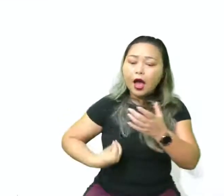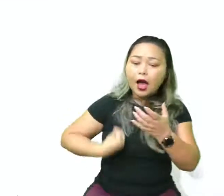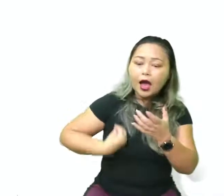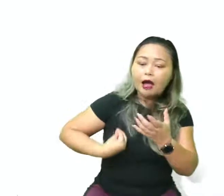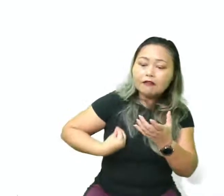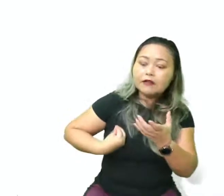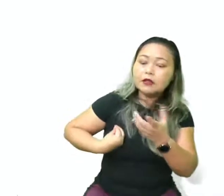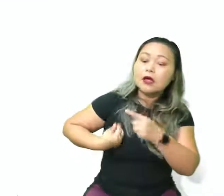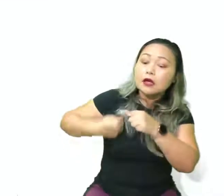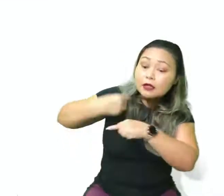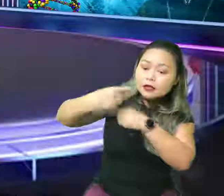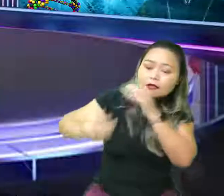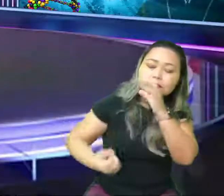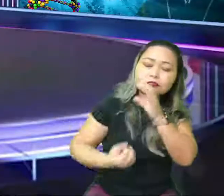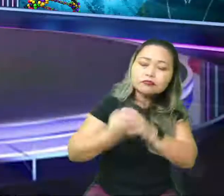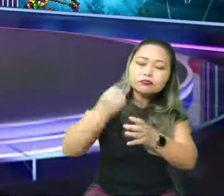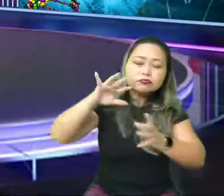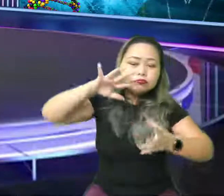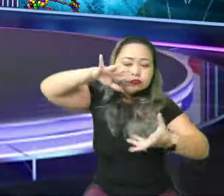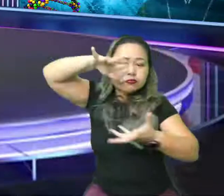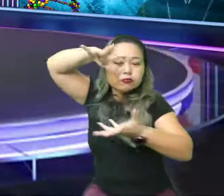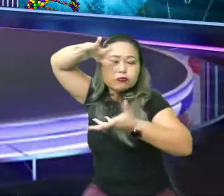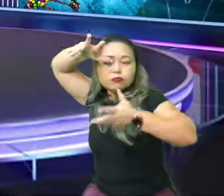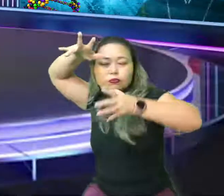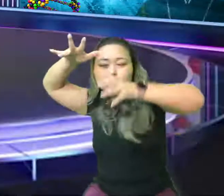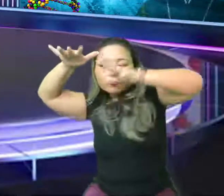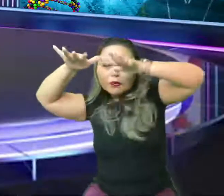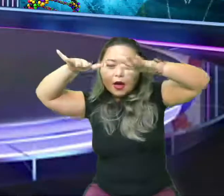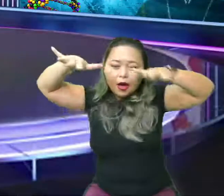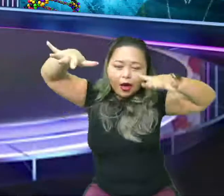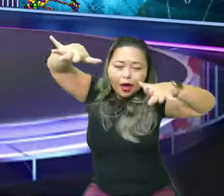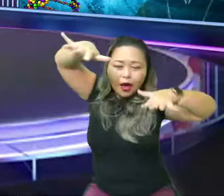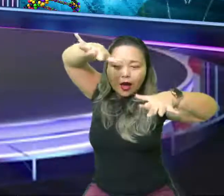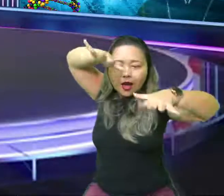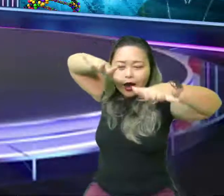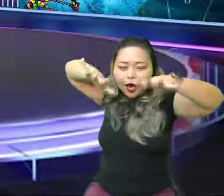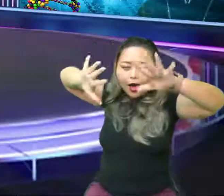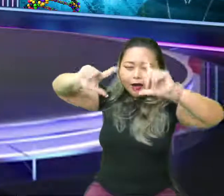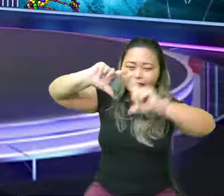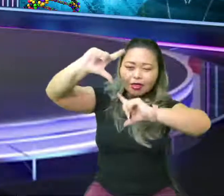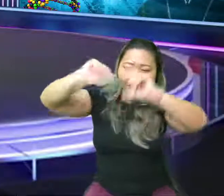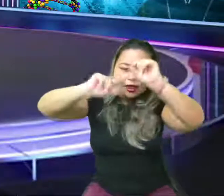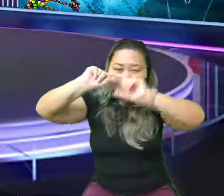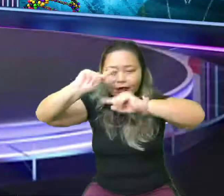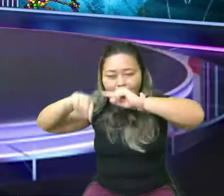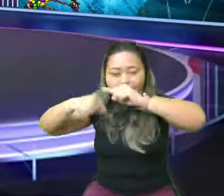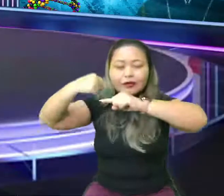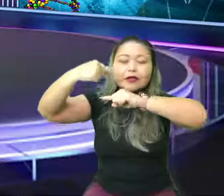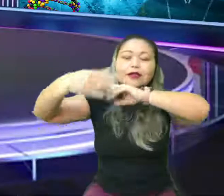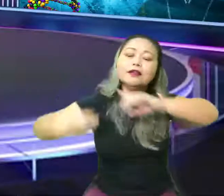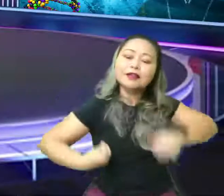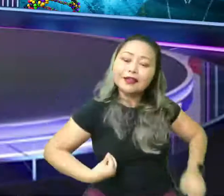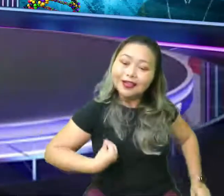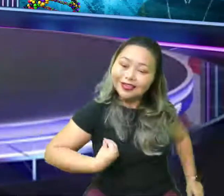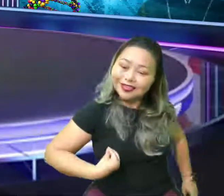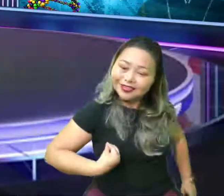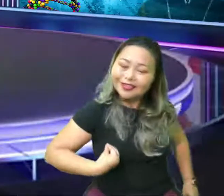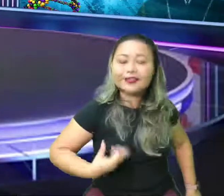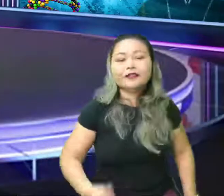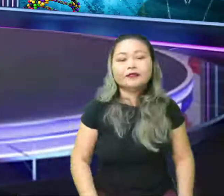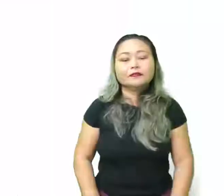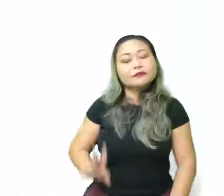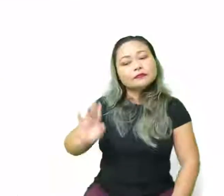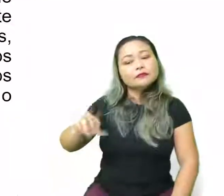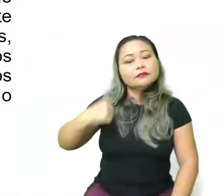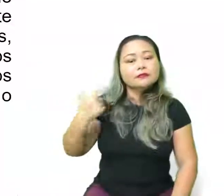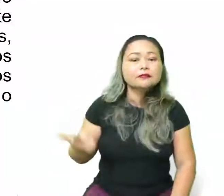espaço sideral. Lembra lá que nós iniciamos aí no espaço, literalmente, né? Praticamente. Não literalmente, mas tudo bem. Vamos